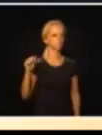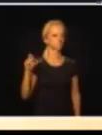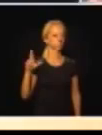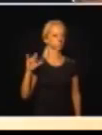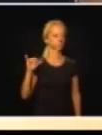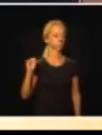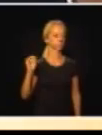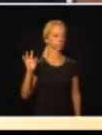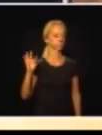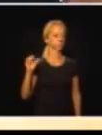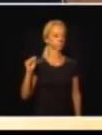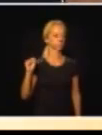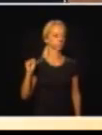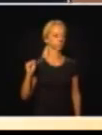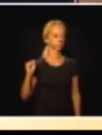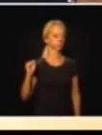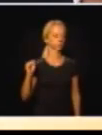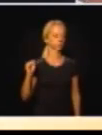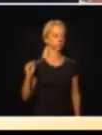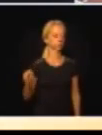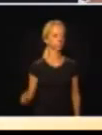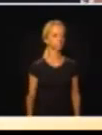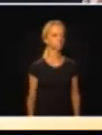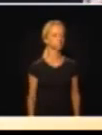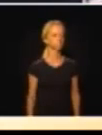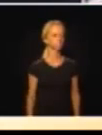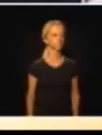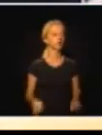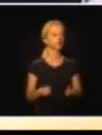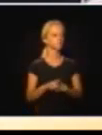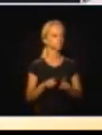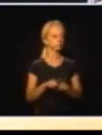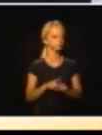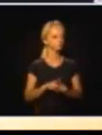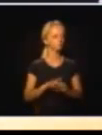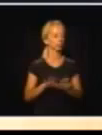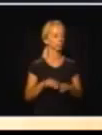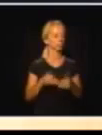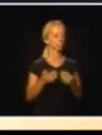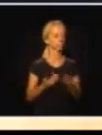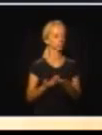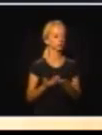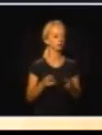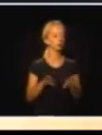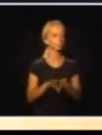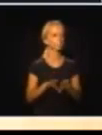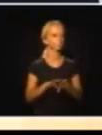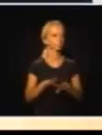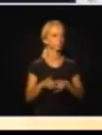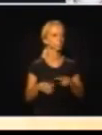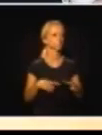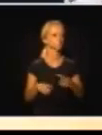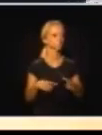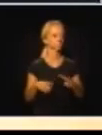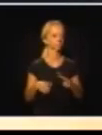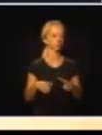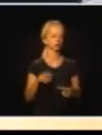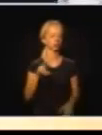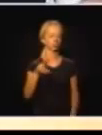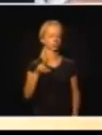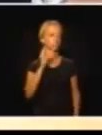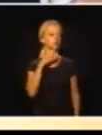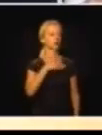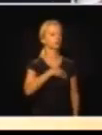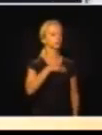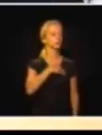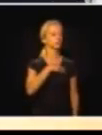mesma função mesmo cargo é o mesmo salário tem uma lei municipal aprovada em 28 de